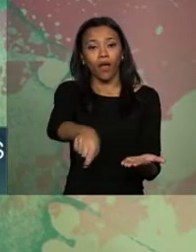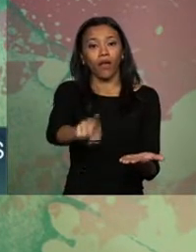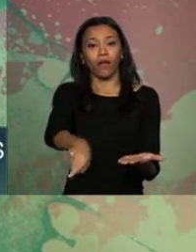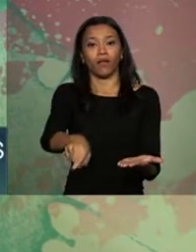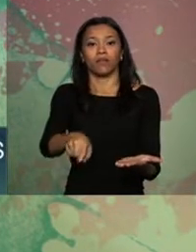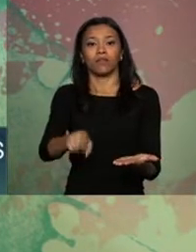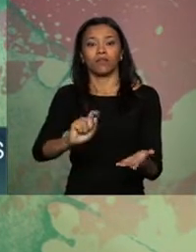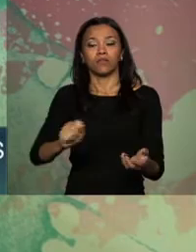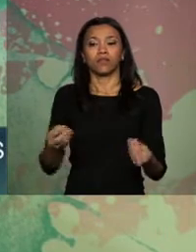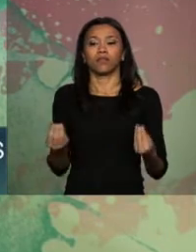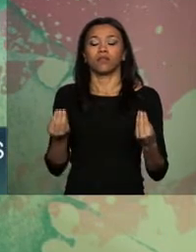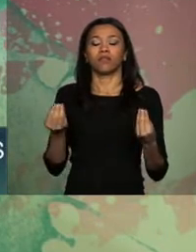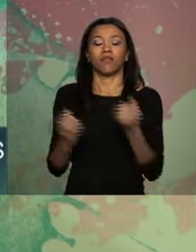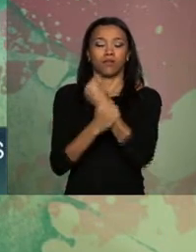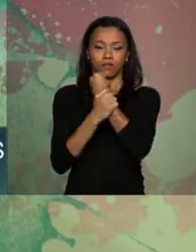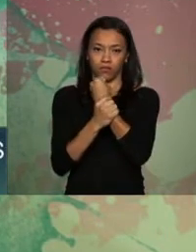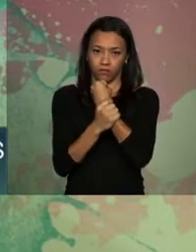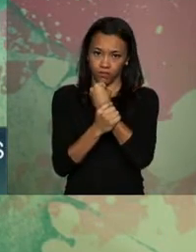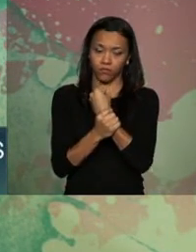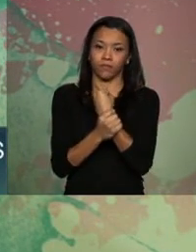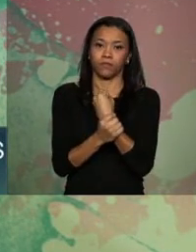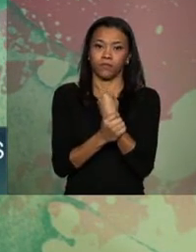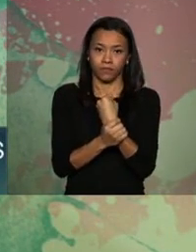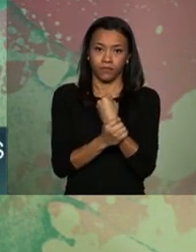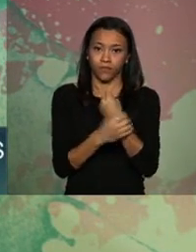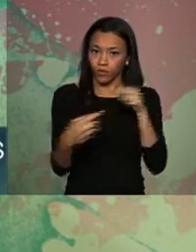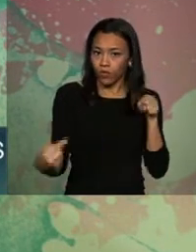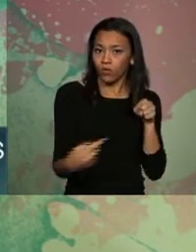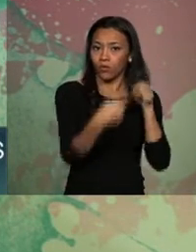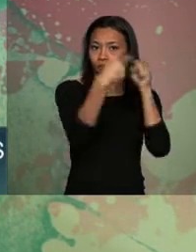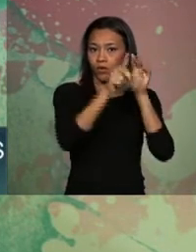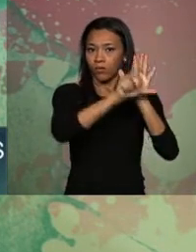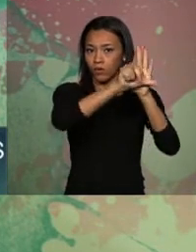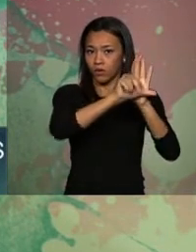que se garanta, dada a Constituição,